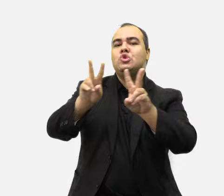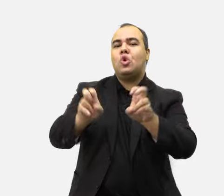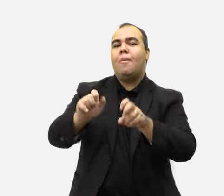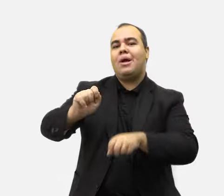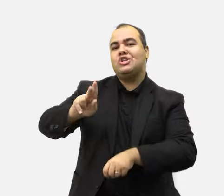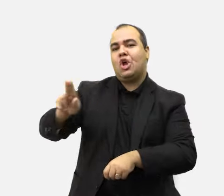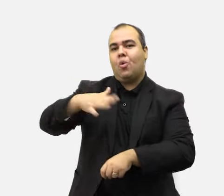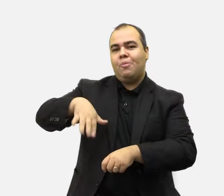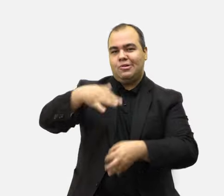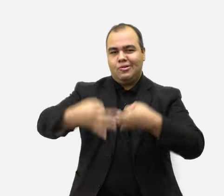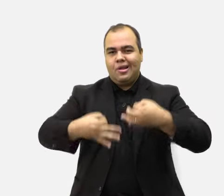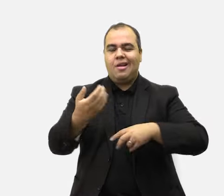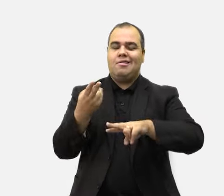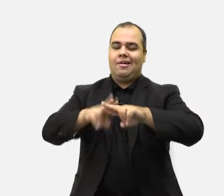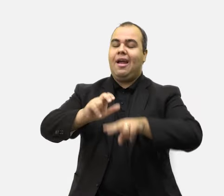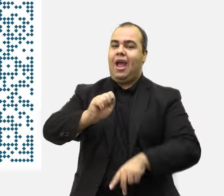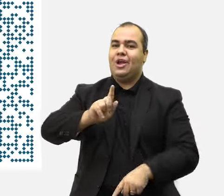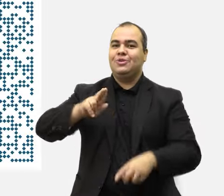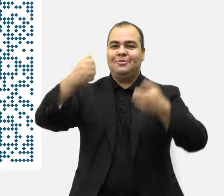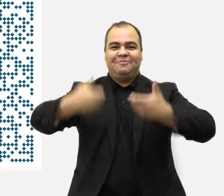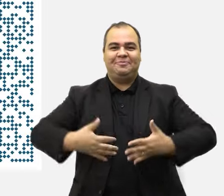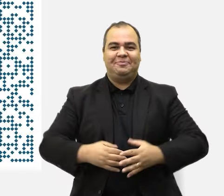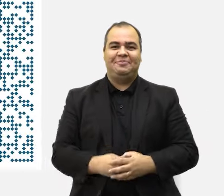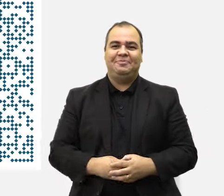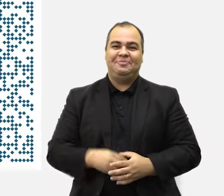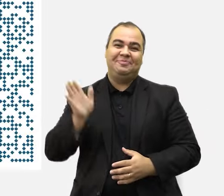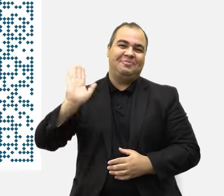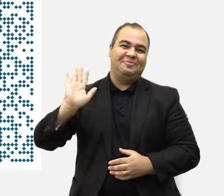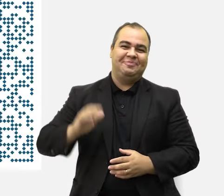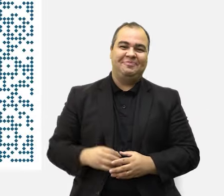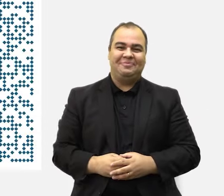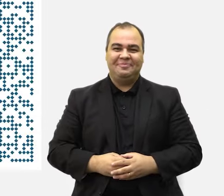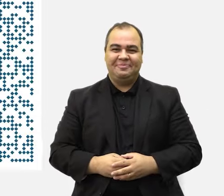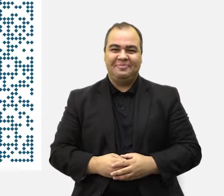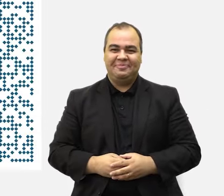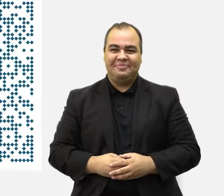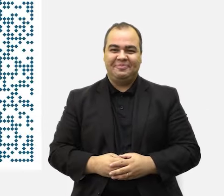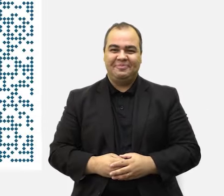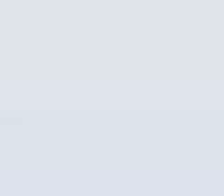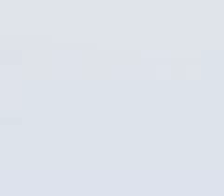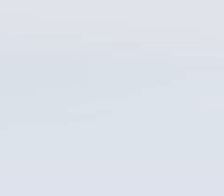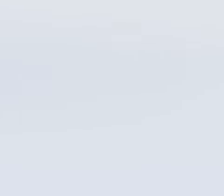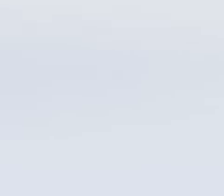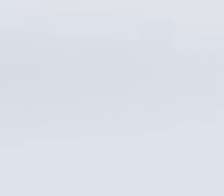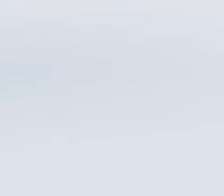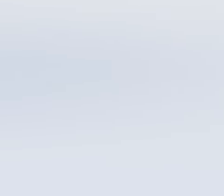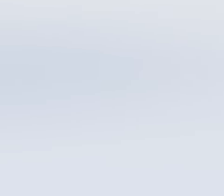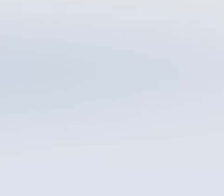Quer saber mais sobre a AGU e o mundo jurídico? Hashtag AGU Explica. Até a próxima!